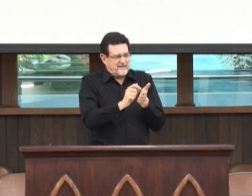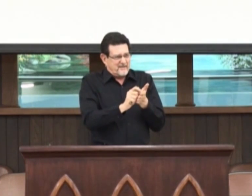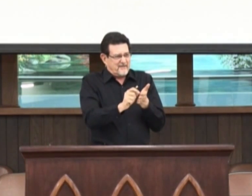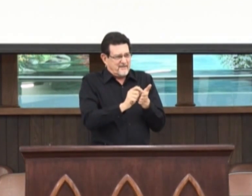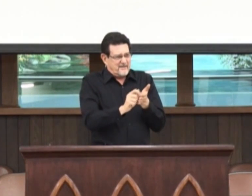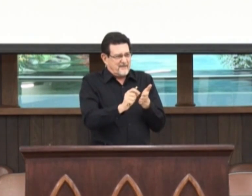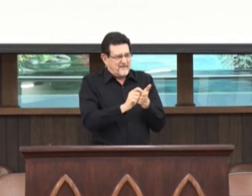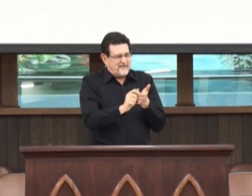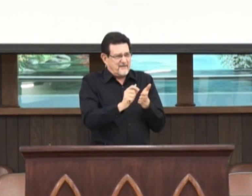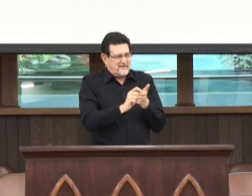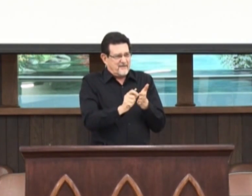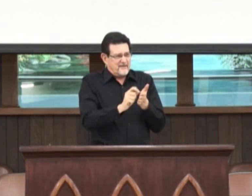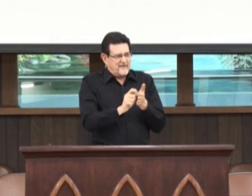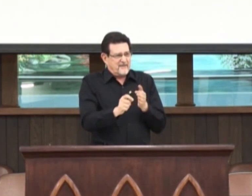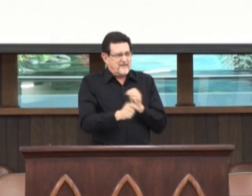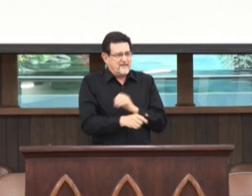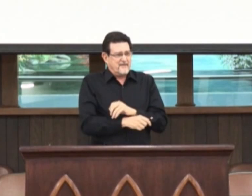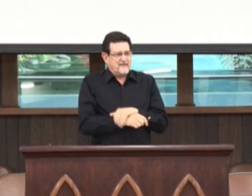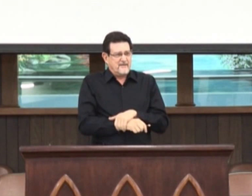regrinhas,